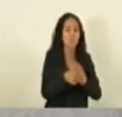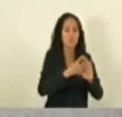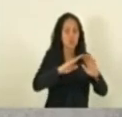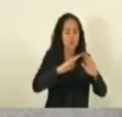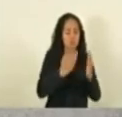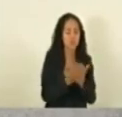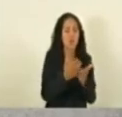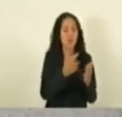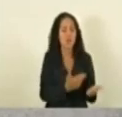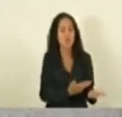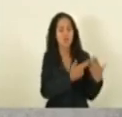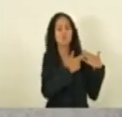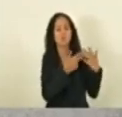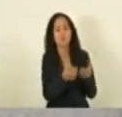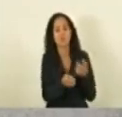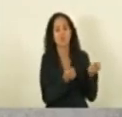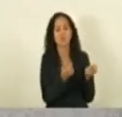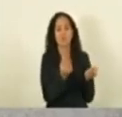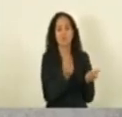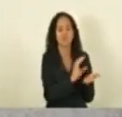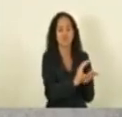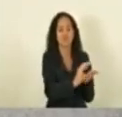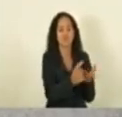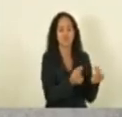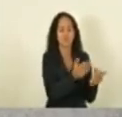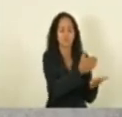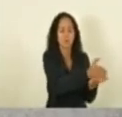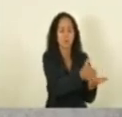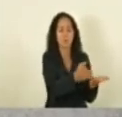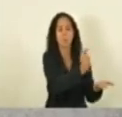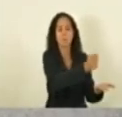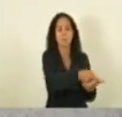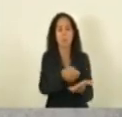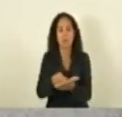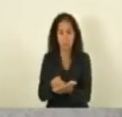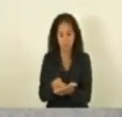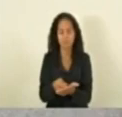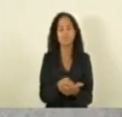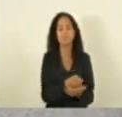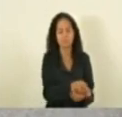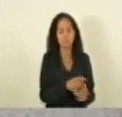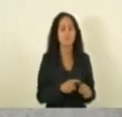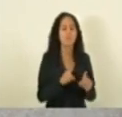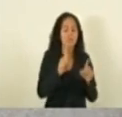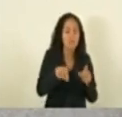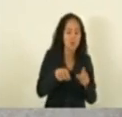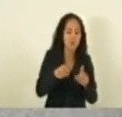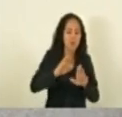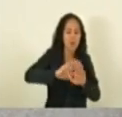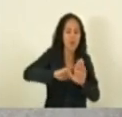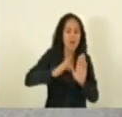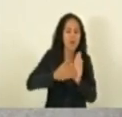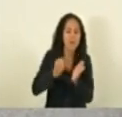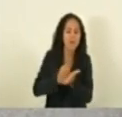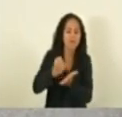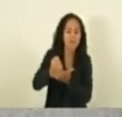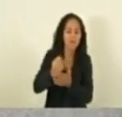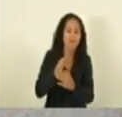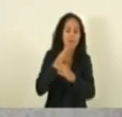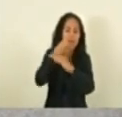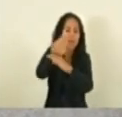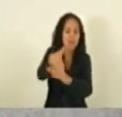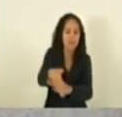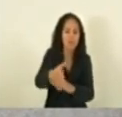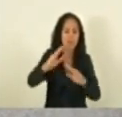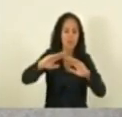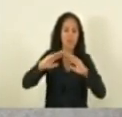por gerenciar esses recursos. E aí, para fazer o registro de atas em cartório, as